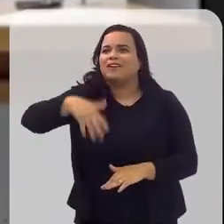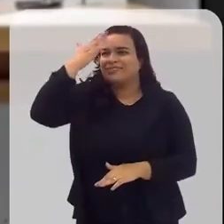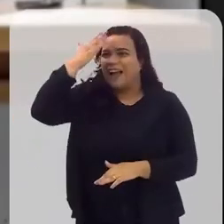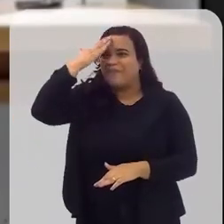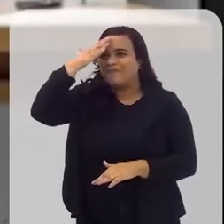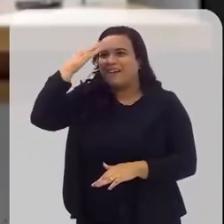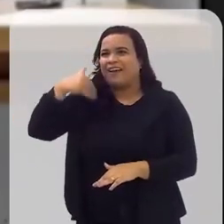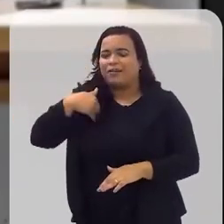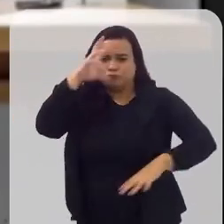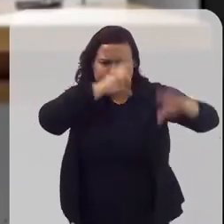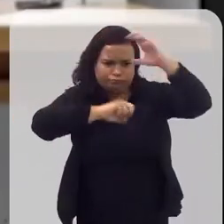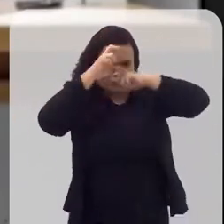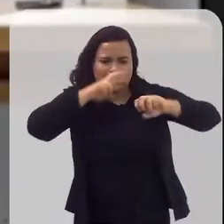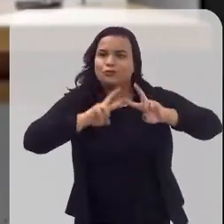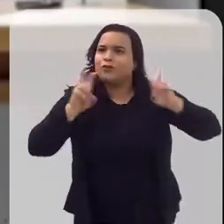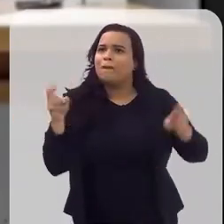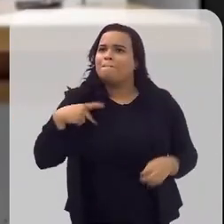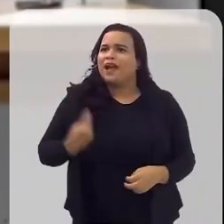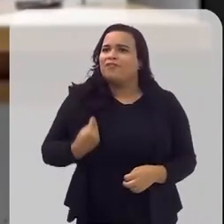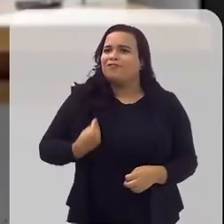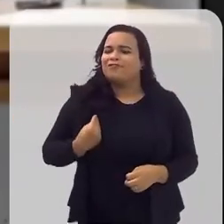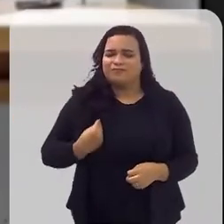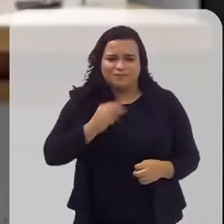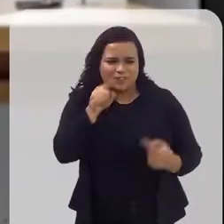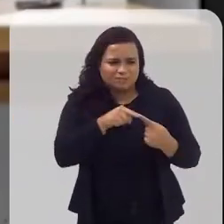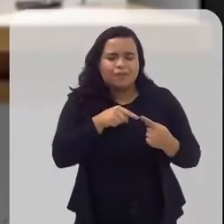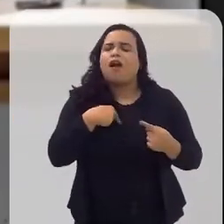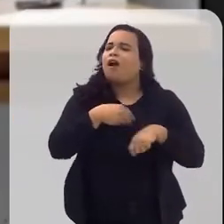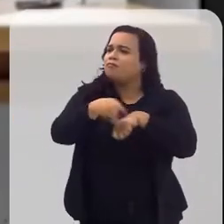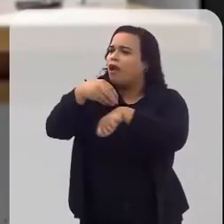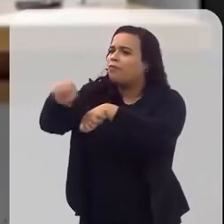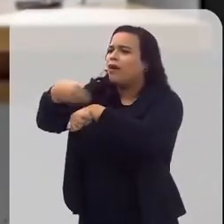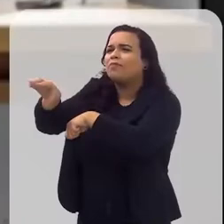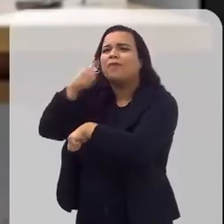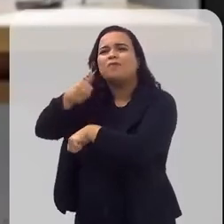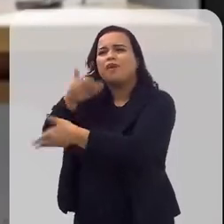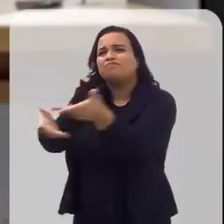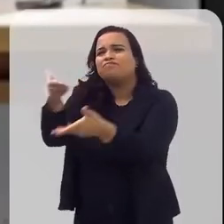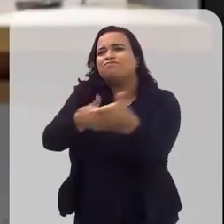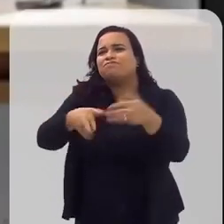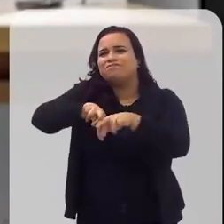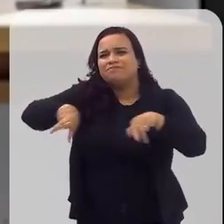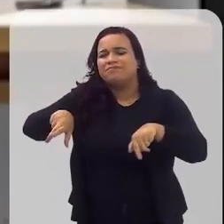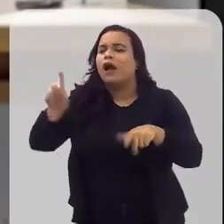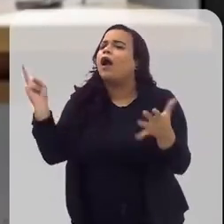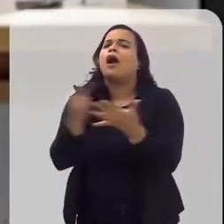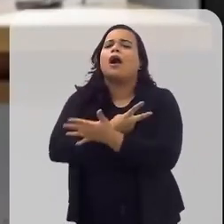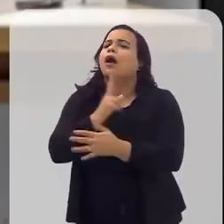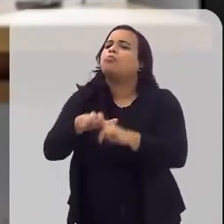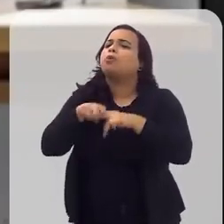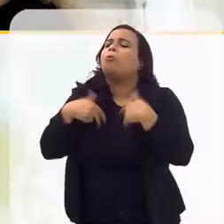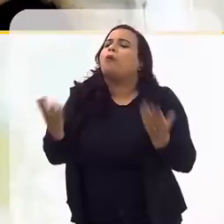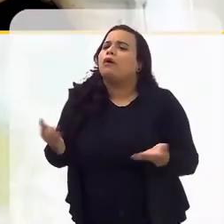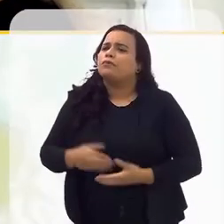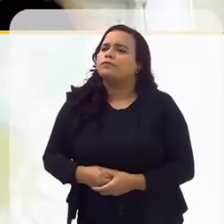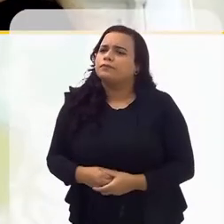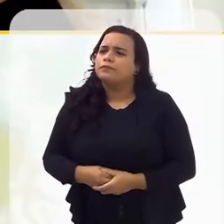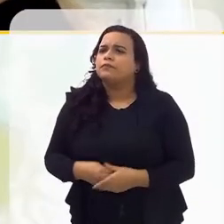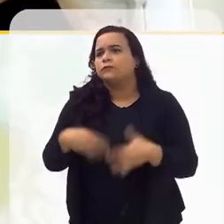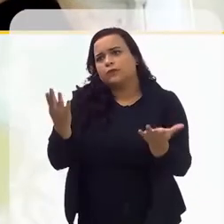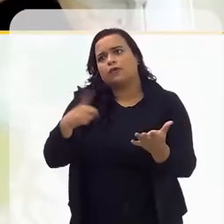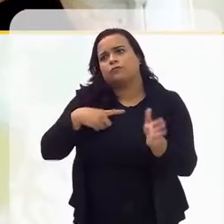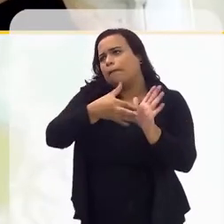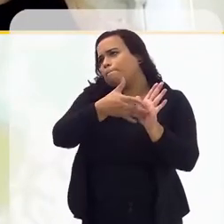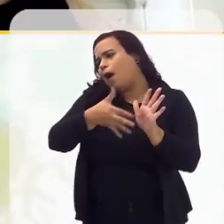esse conhecimento que eu estou adquirindo na minha vida para compartilhar com outras mulheres. O que que aconteceu aí?